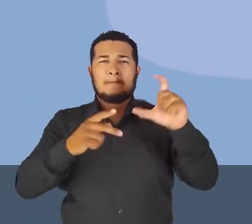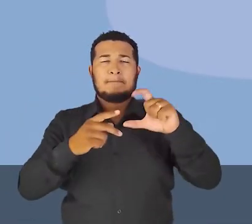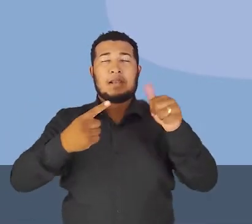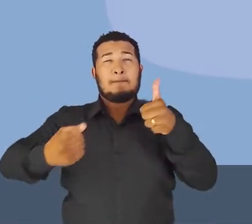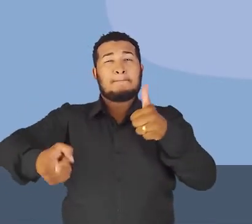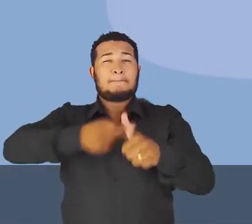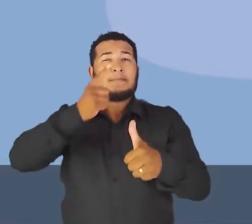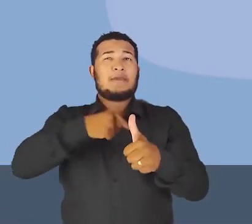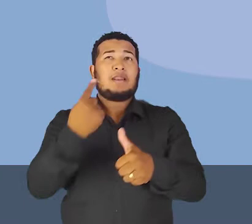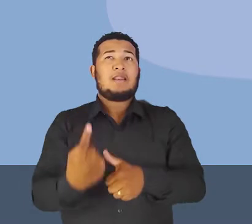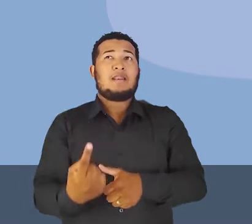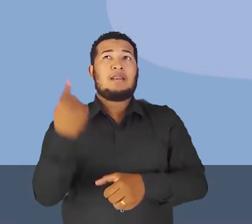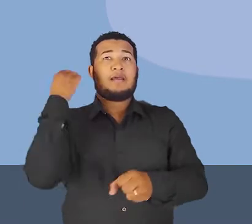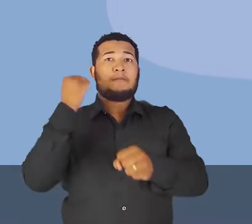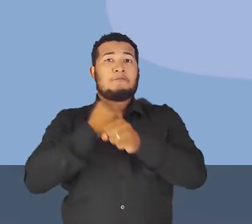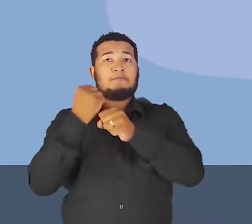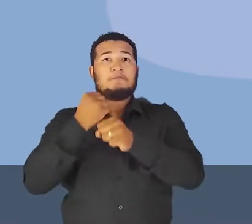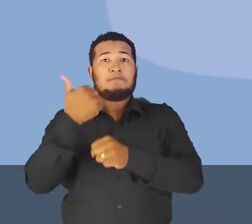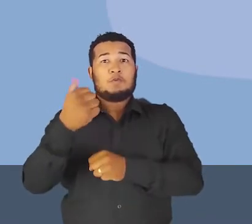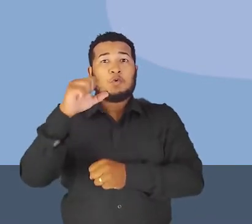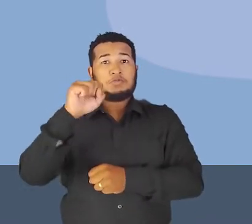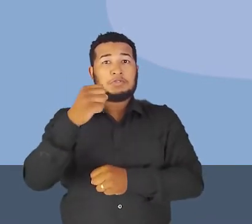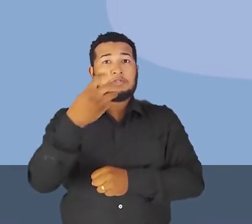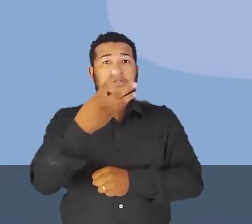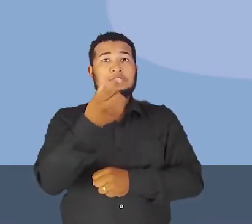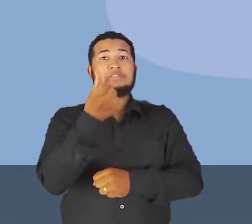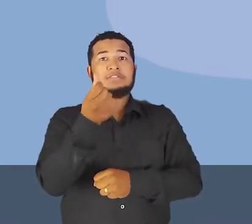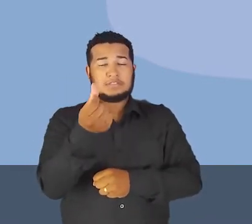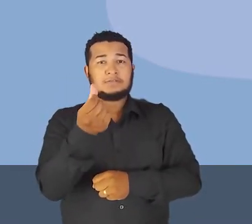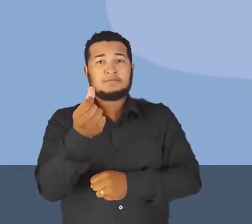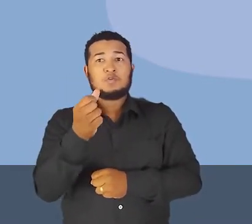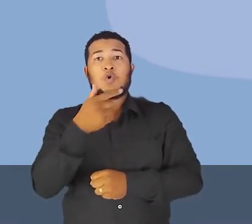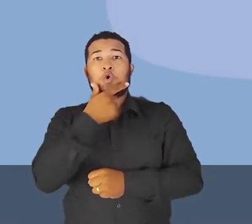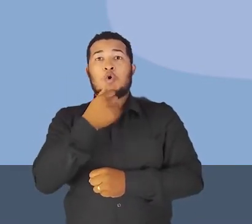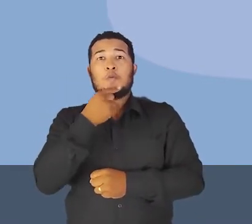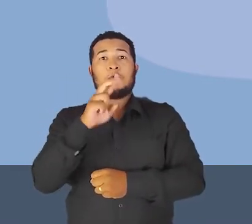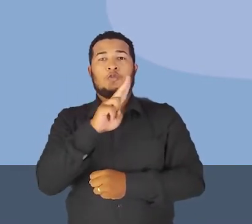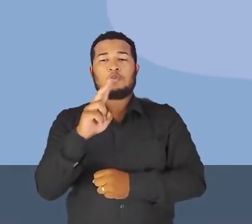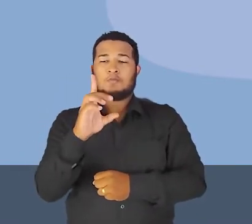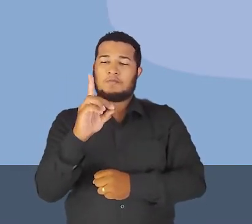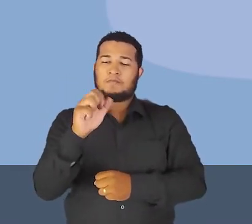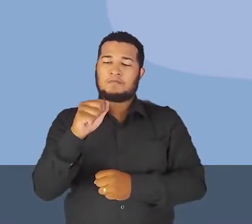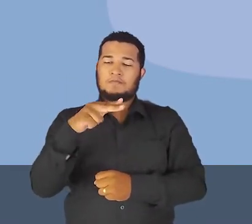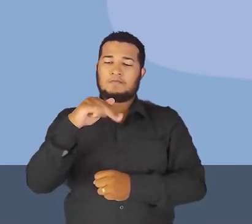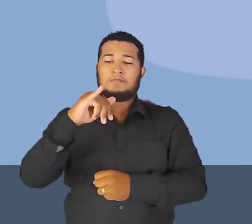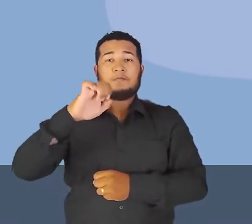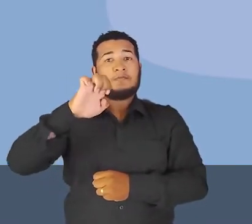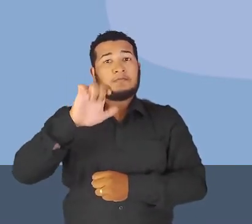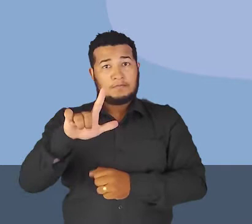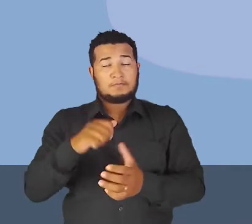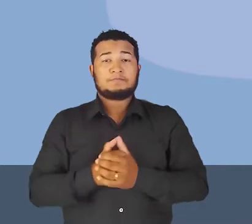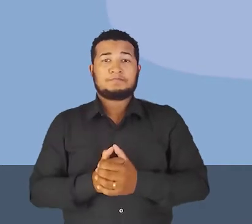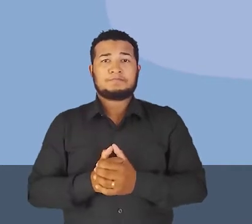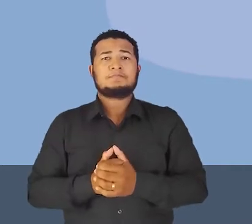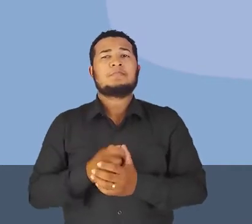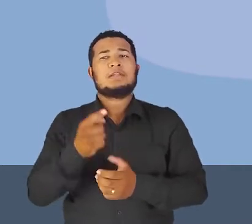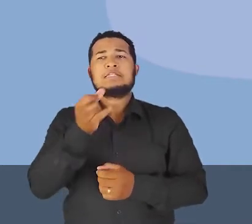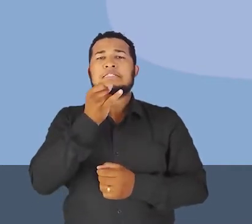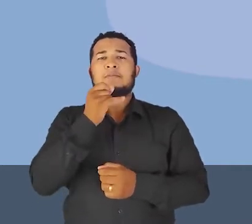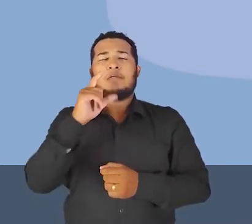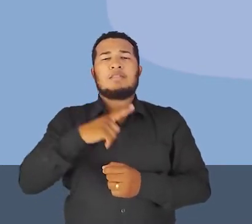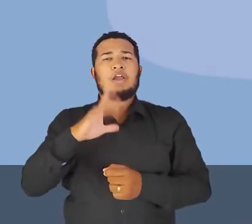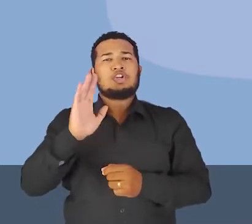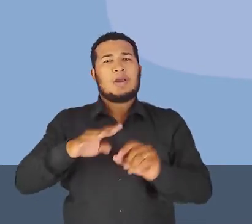produzida em 1836 por um químico físico chamado de Daniel. Olha o que ele fez. Ele pegou o metal